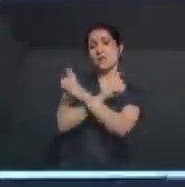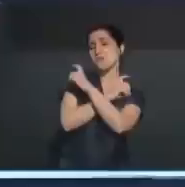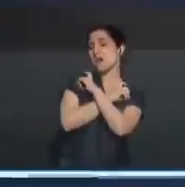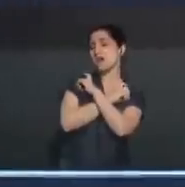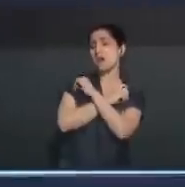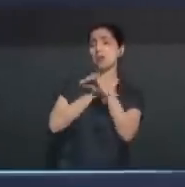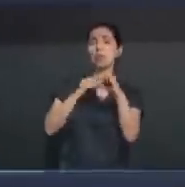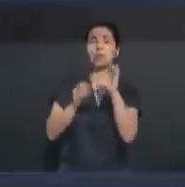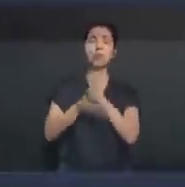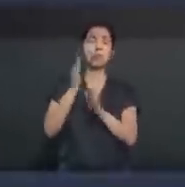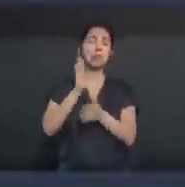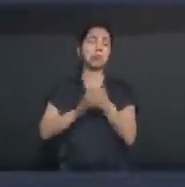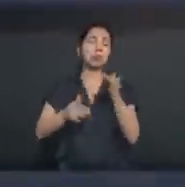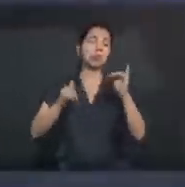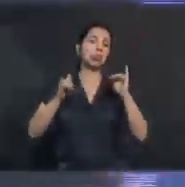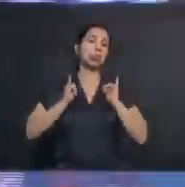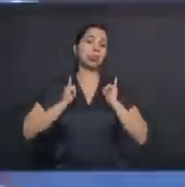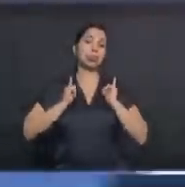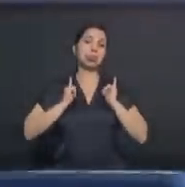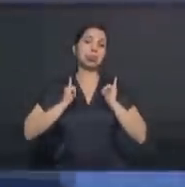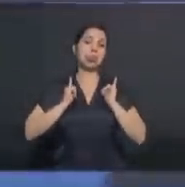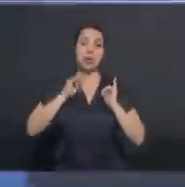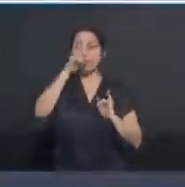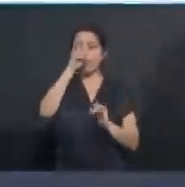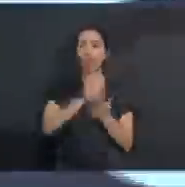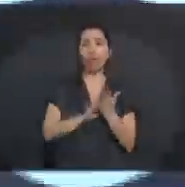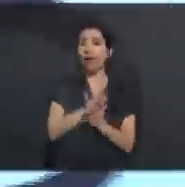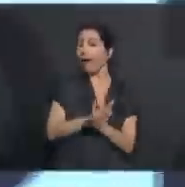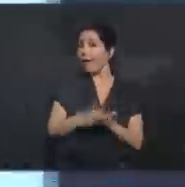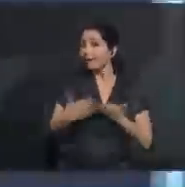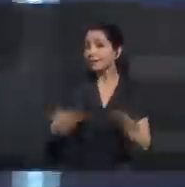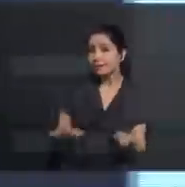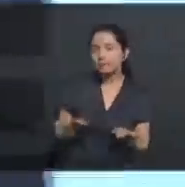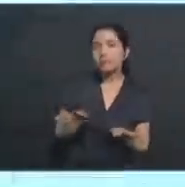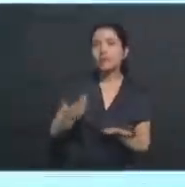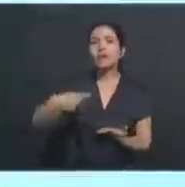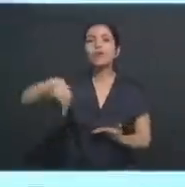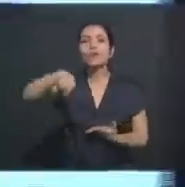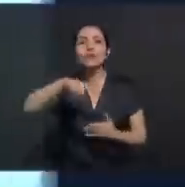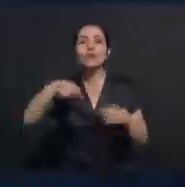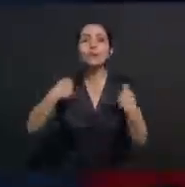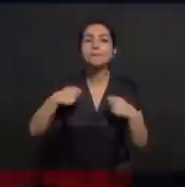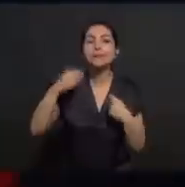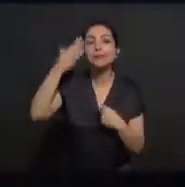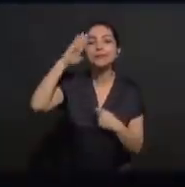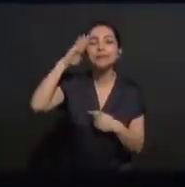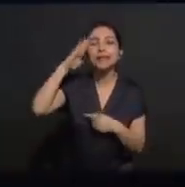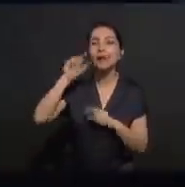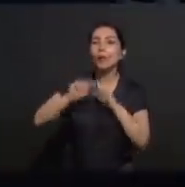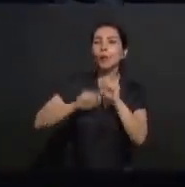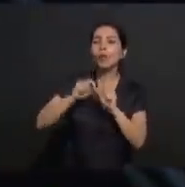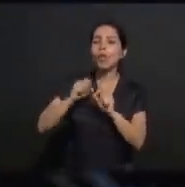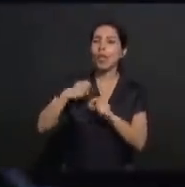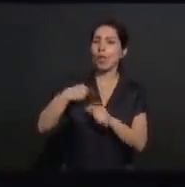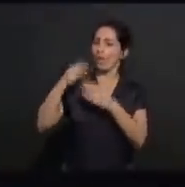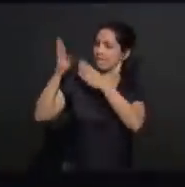manda nada. Eu preciso que você entenda o que você vai receber se você for fiel a